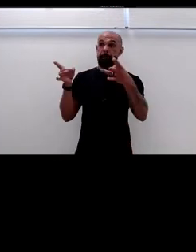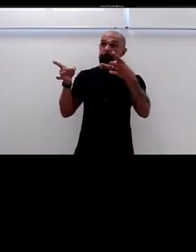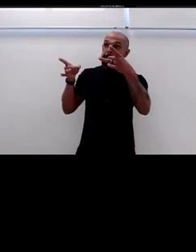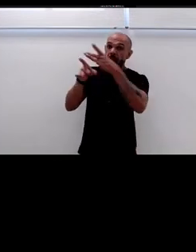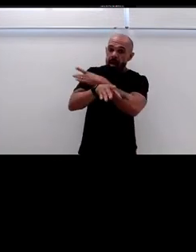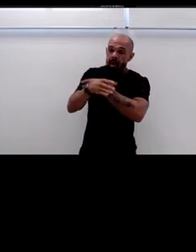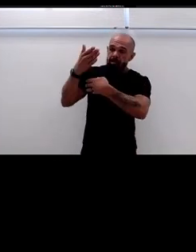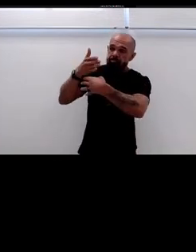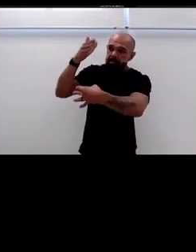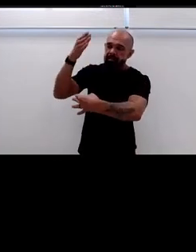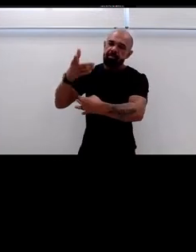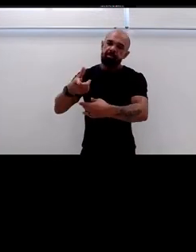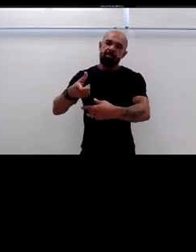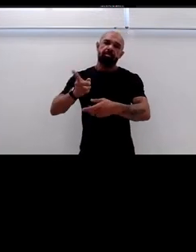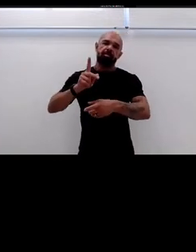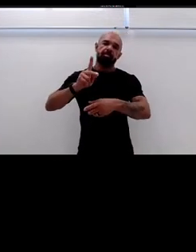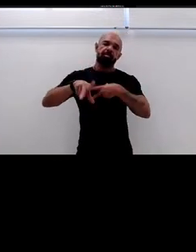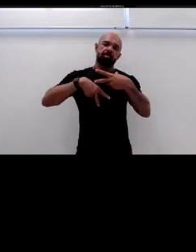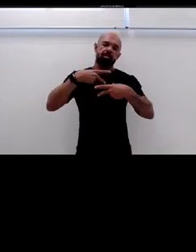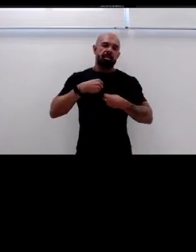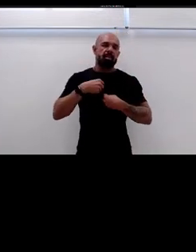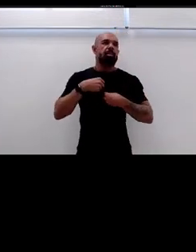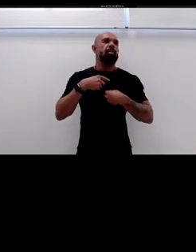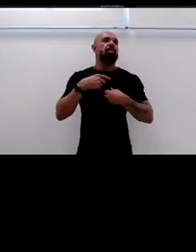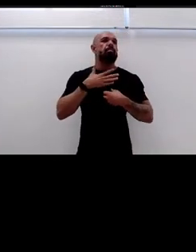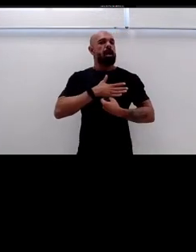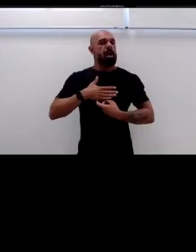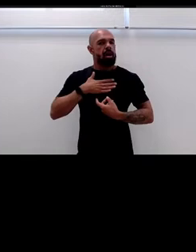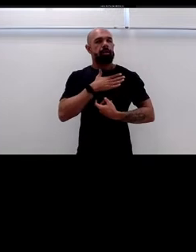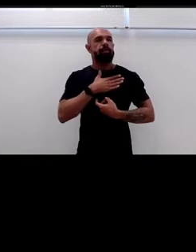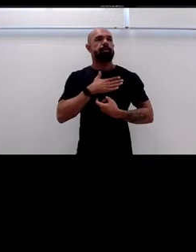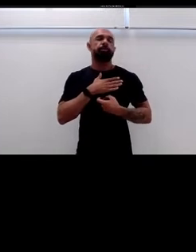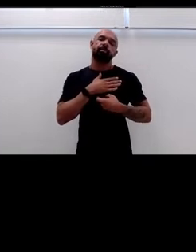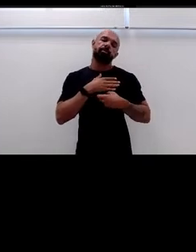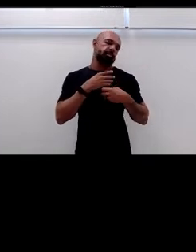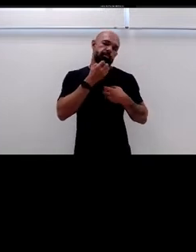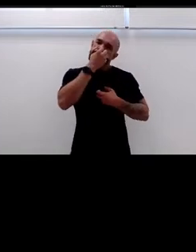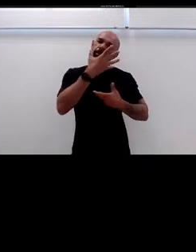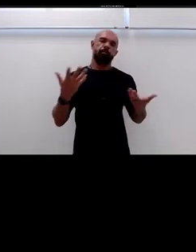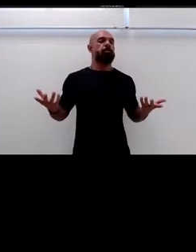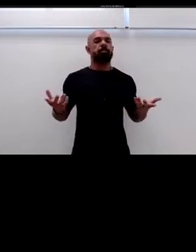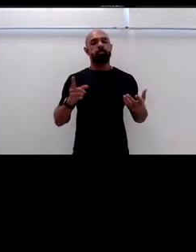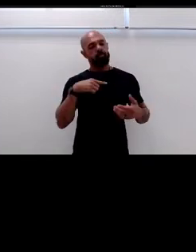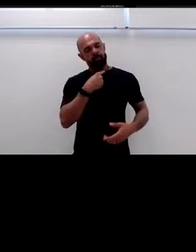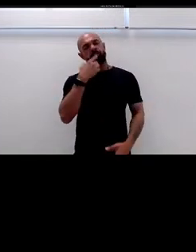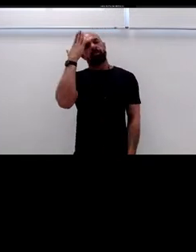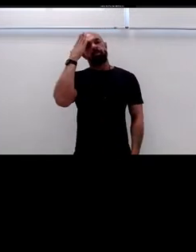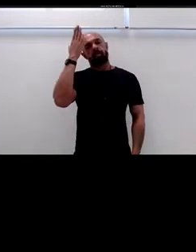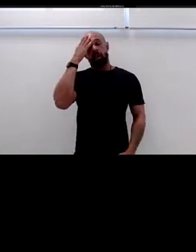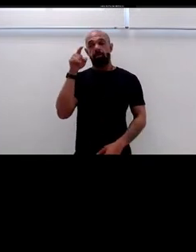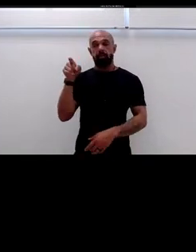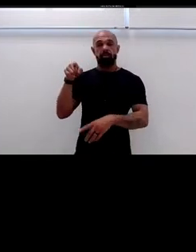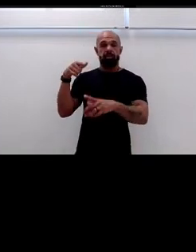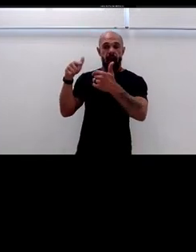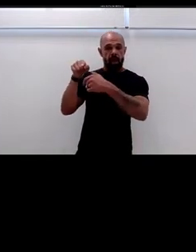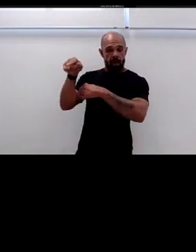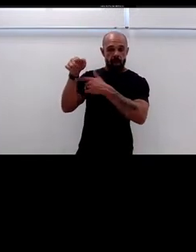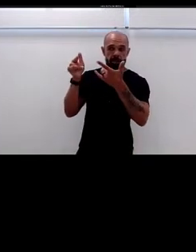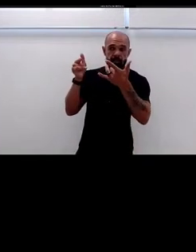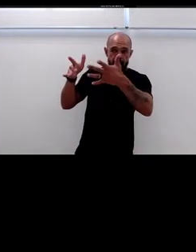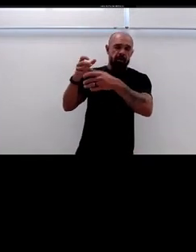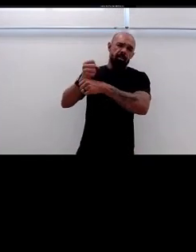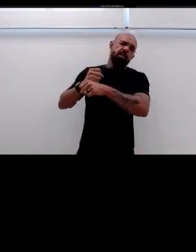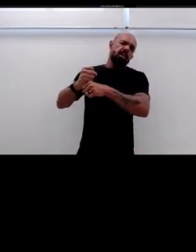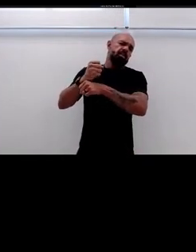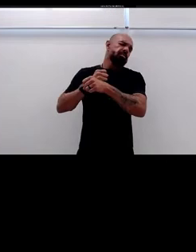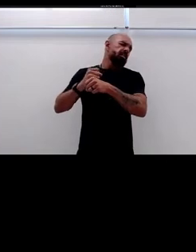muito gratificante, é muito, assim, para nós é tudo de bom, porque nós sabemos que essa obra vai ficar aí anos e anos e